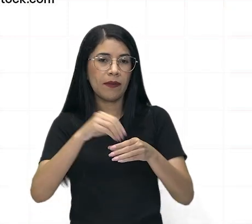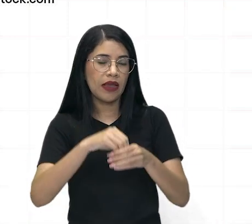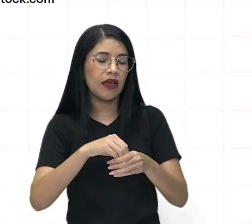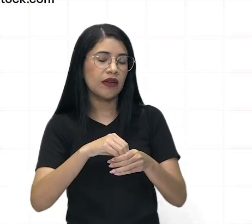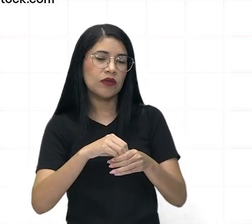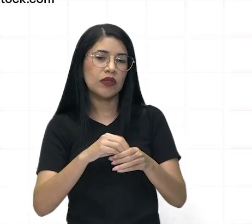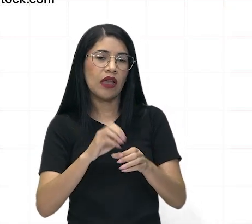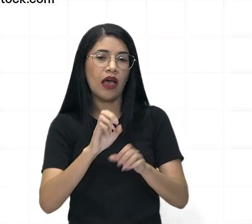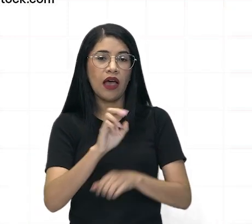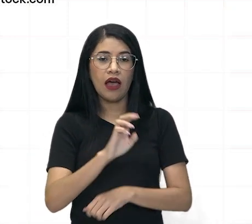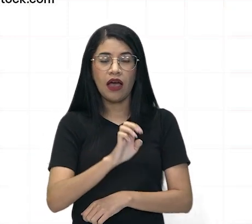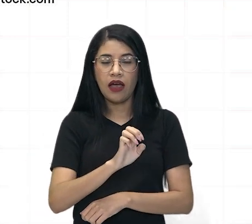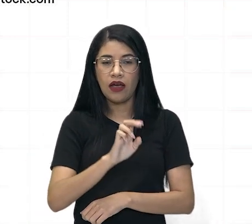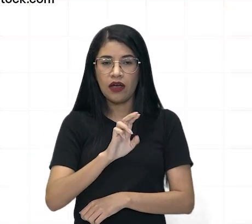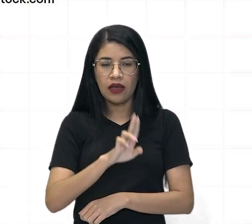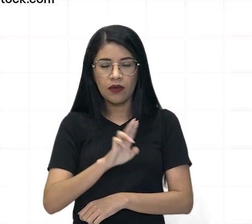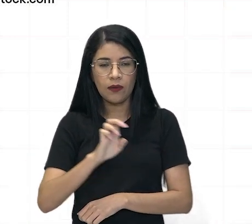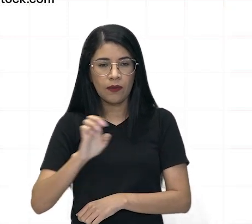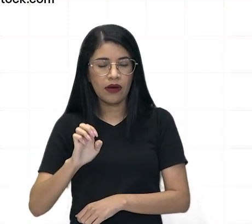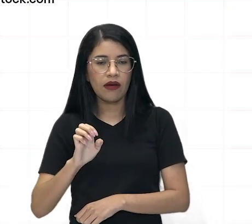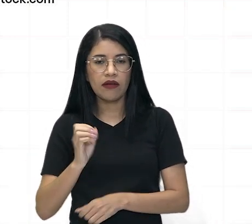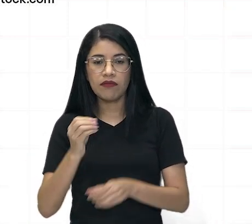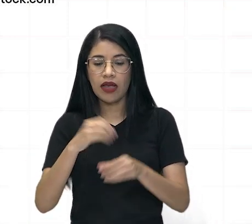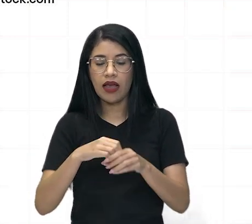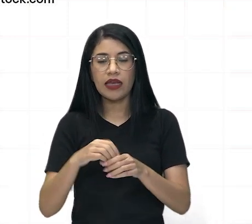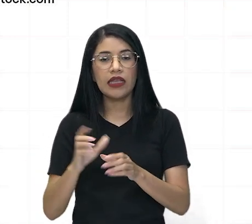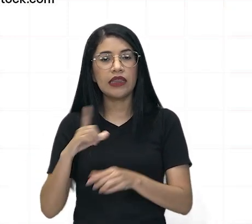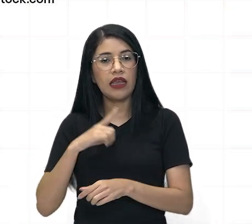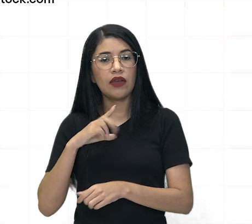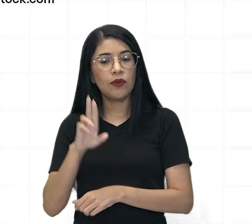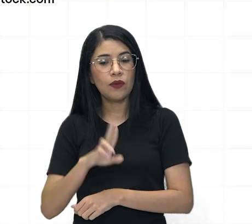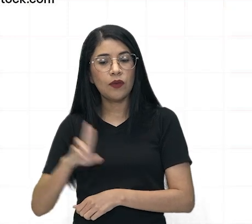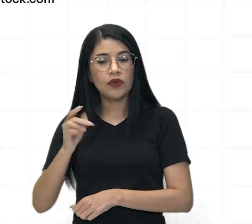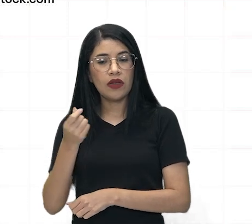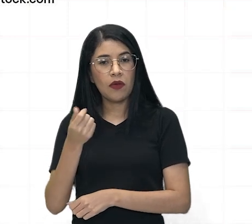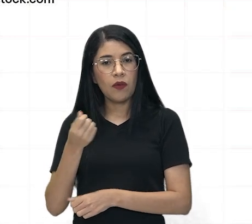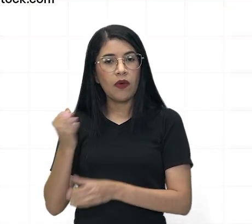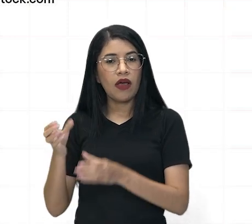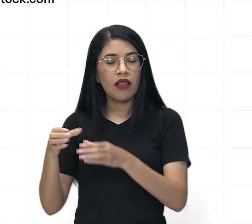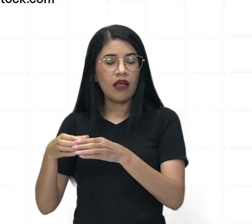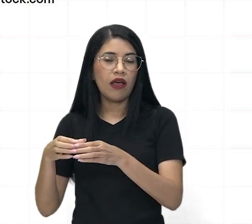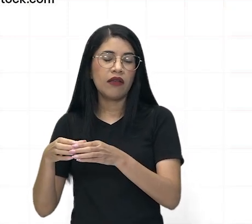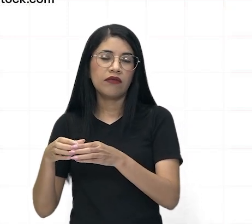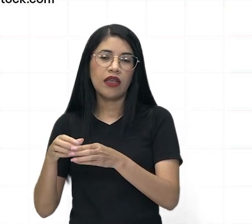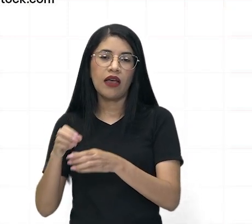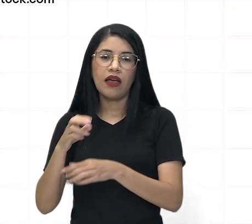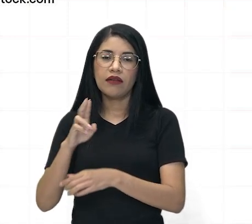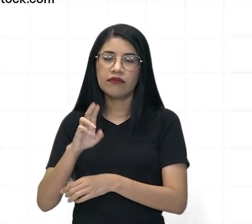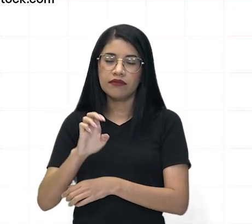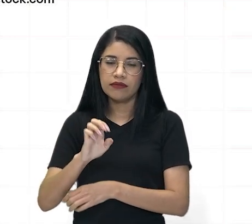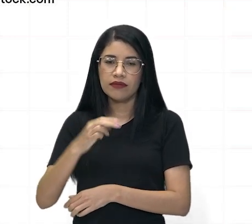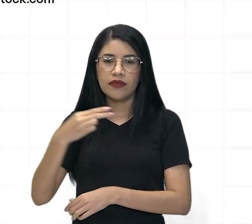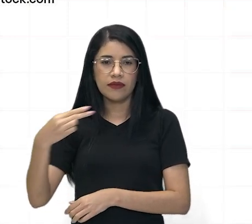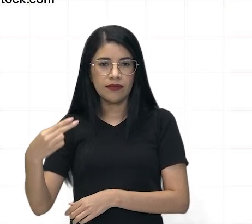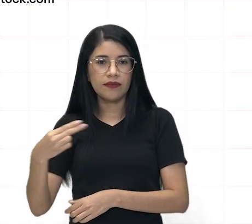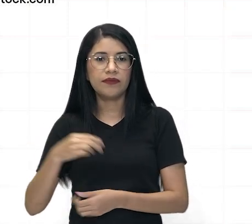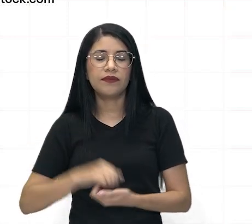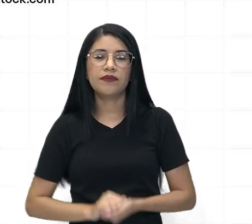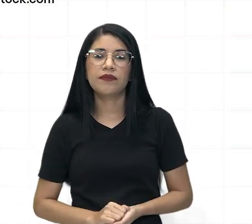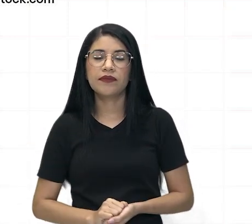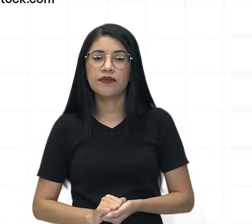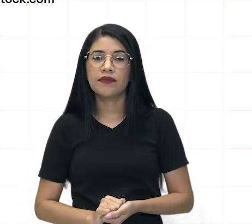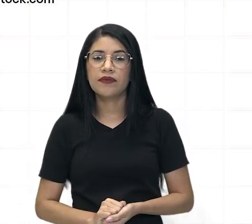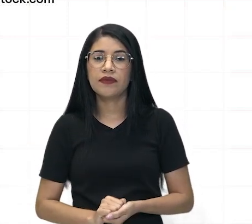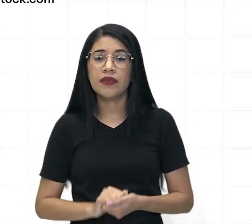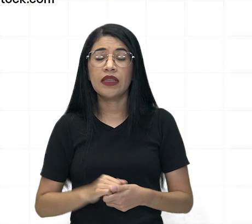União Europeia que está na zona do euro. Talvez ele não tenha adotado o euro como moeda. A zona do